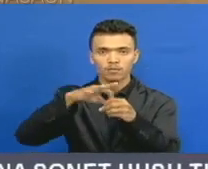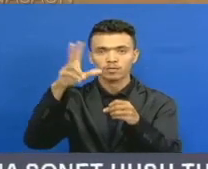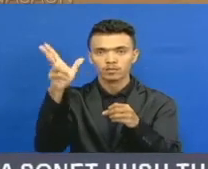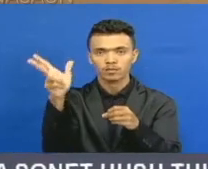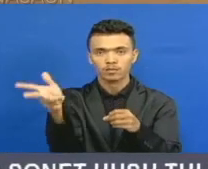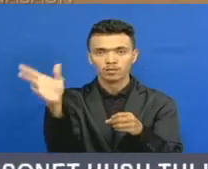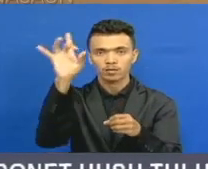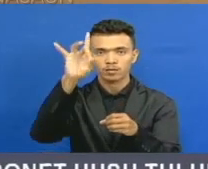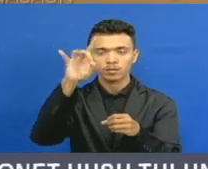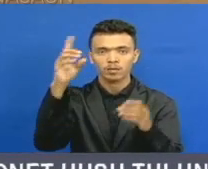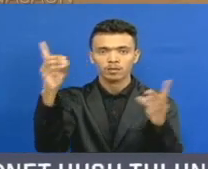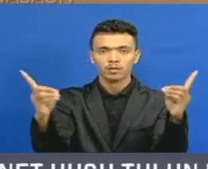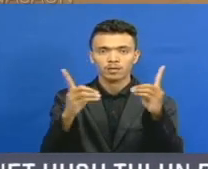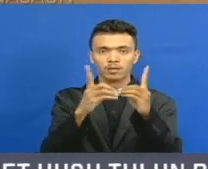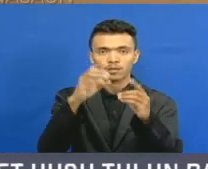reta